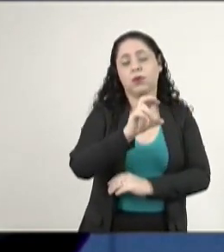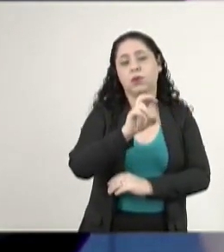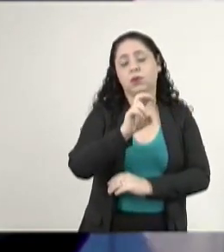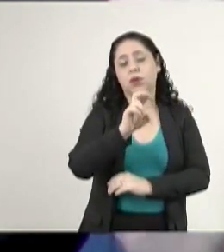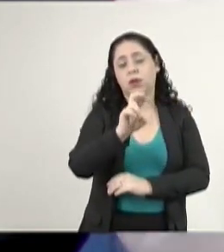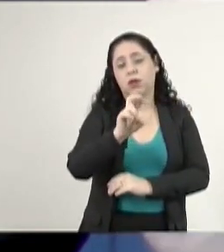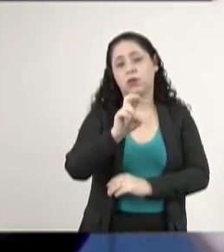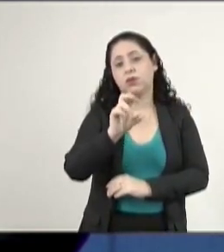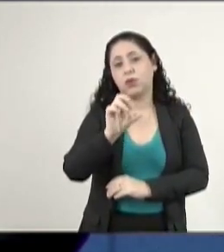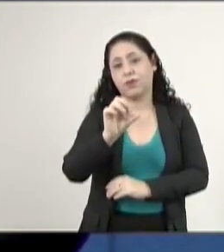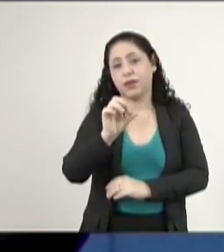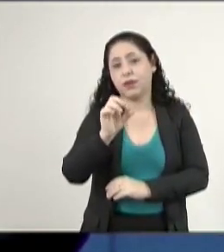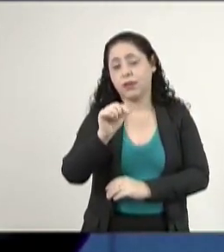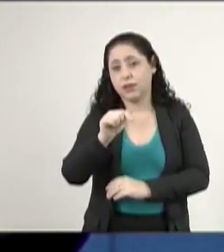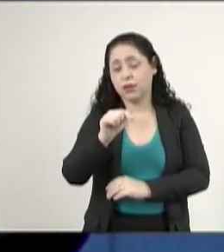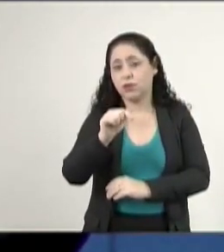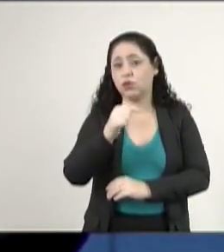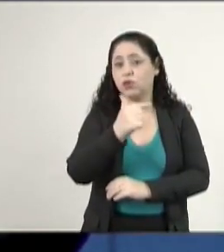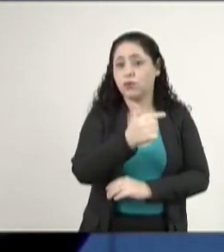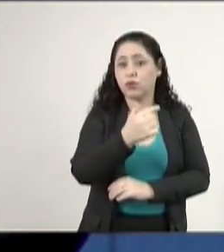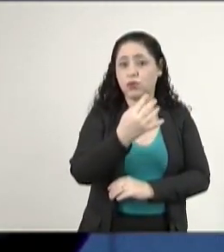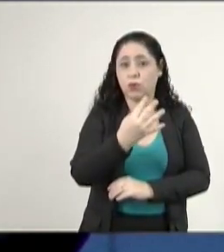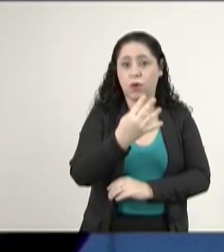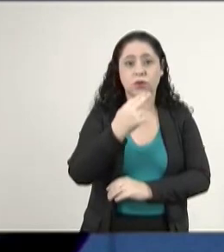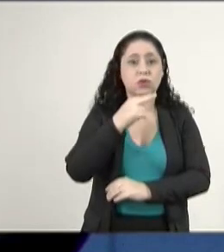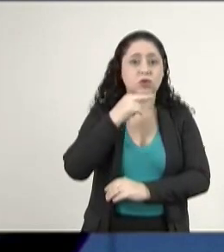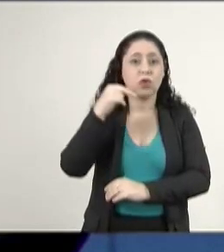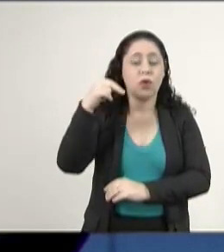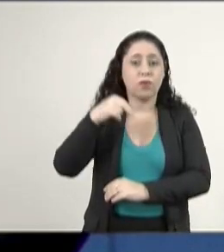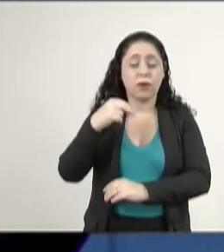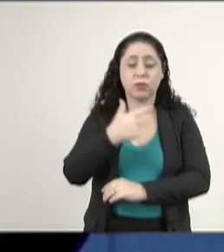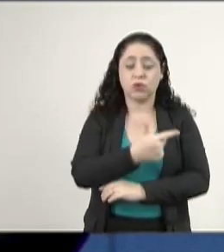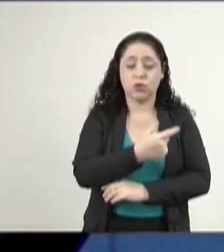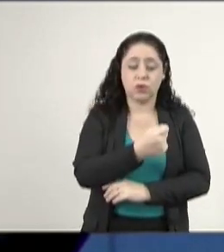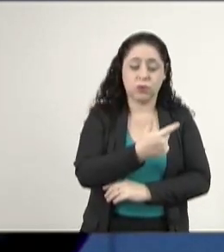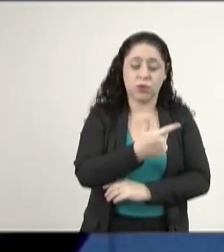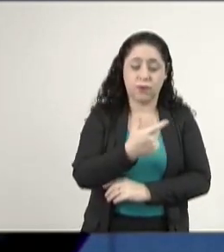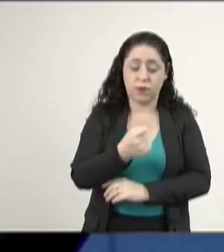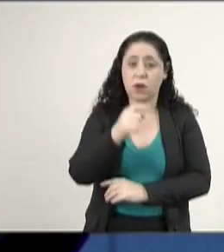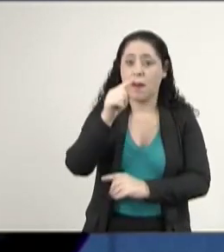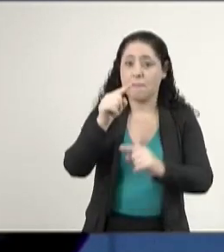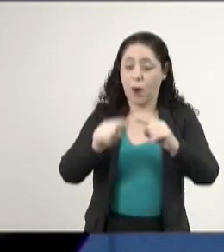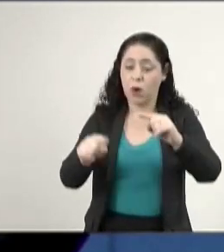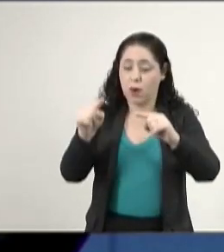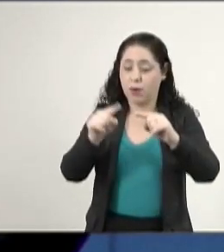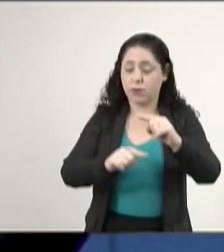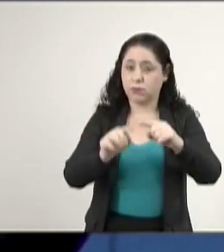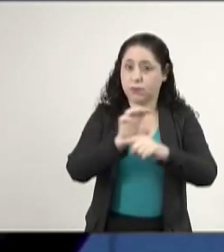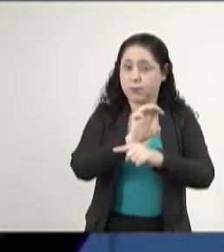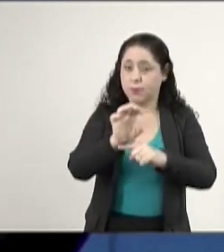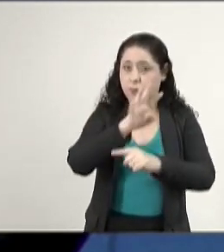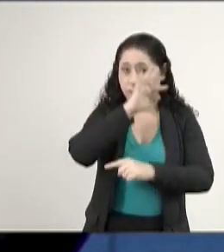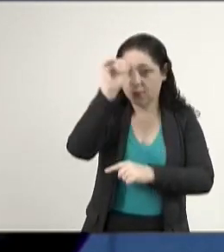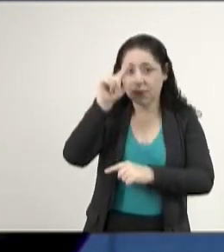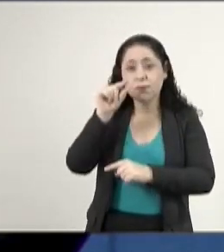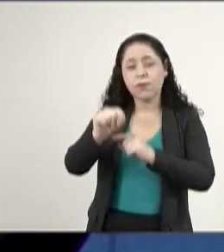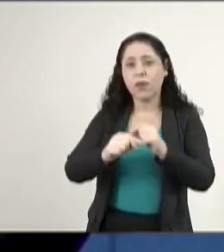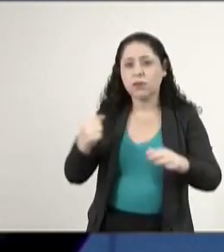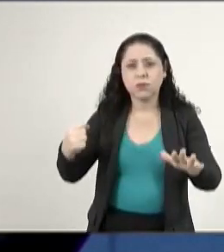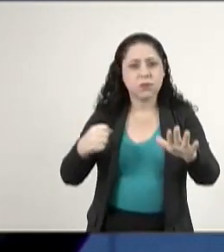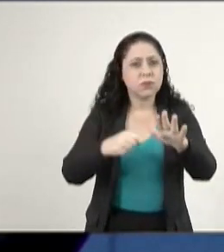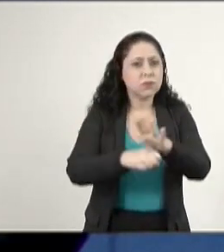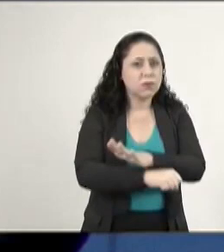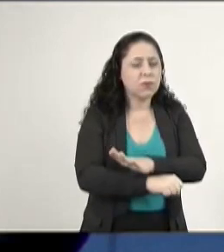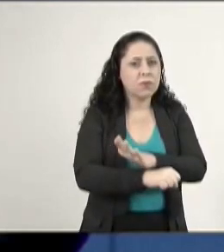5.597, de 24 de novembro de 2020, que proíbe no estado de Mato Grosso do Sul a inserção